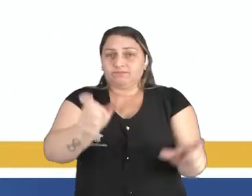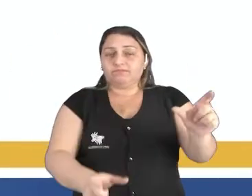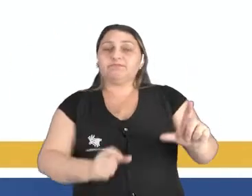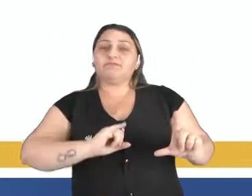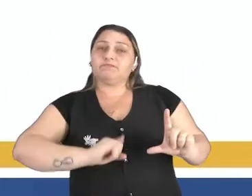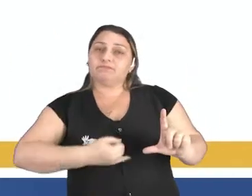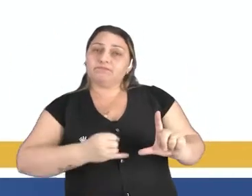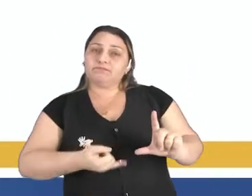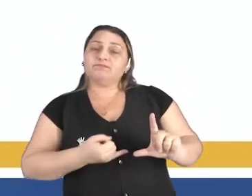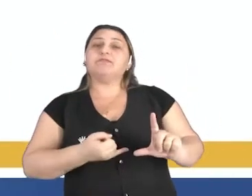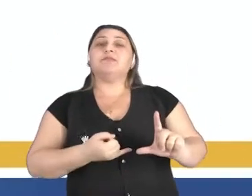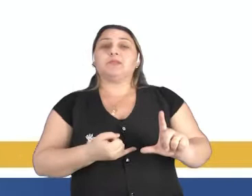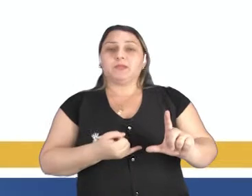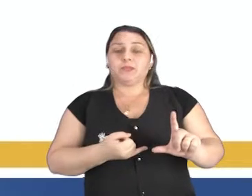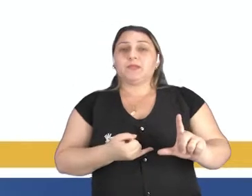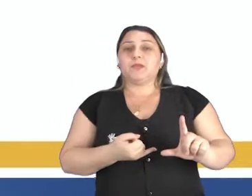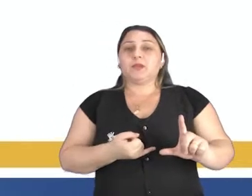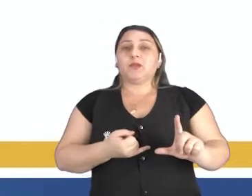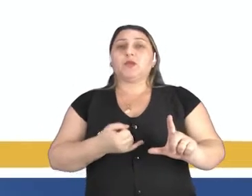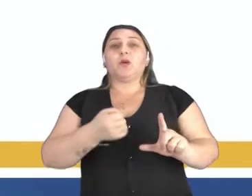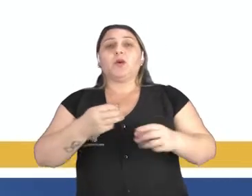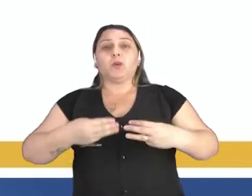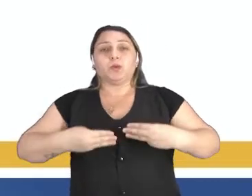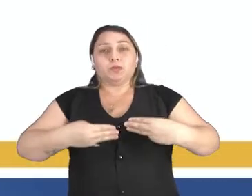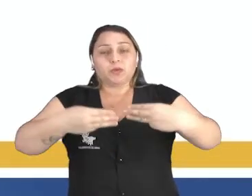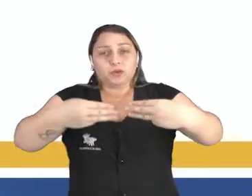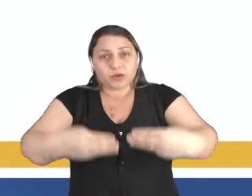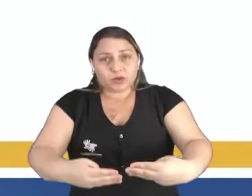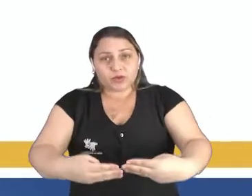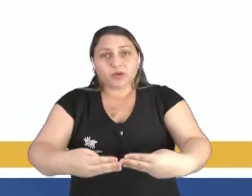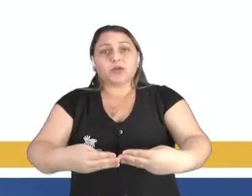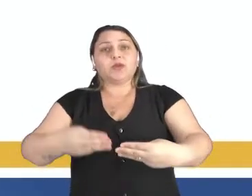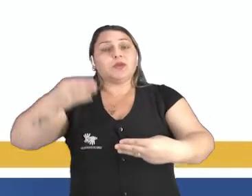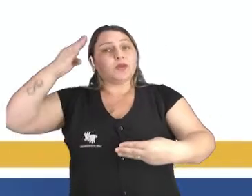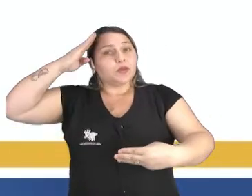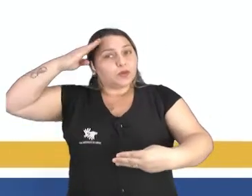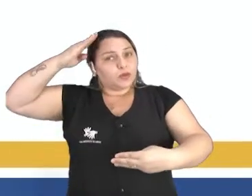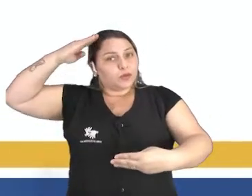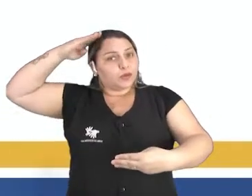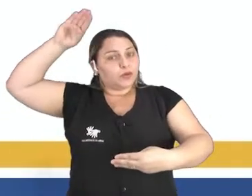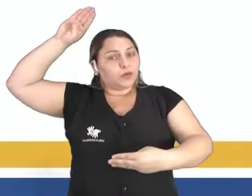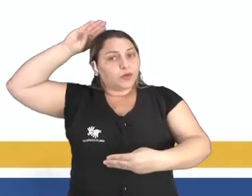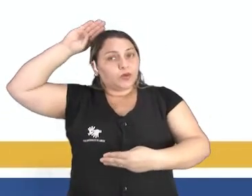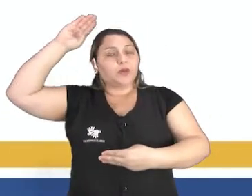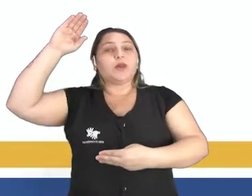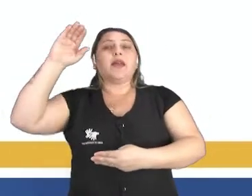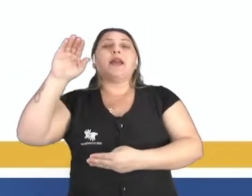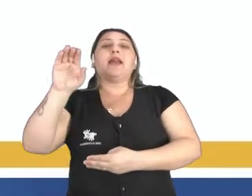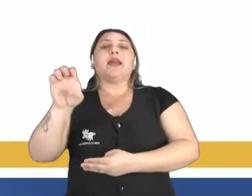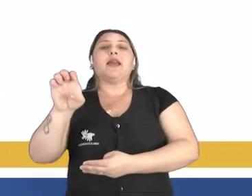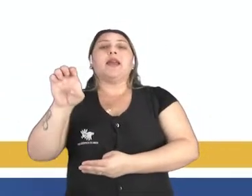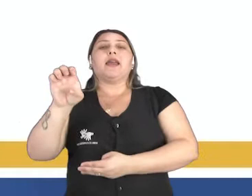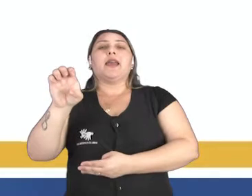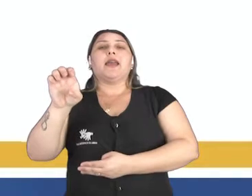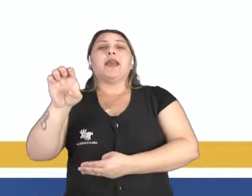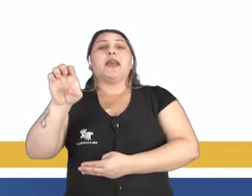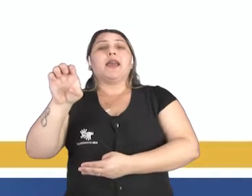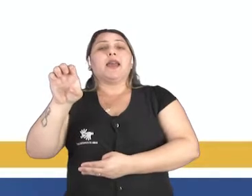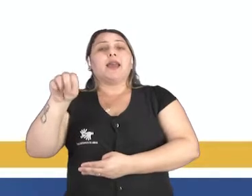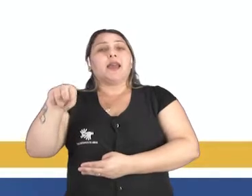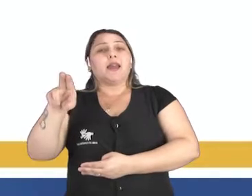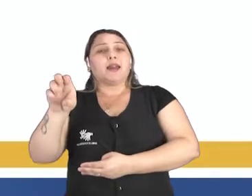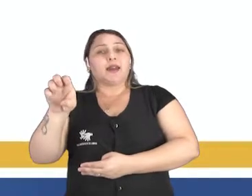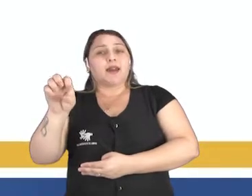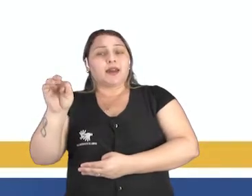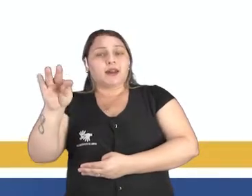Jânio Quadros, ele condecorou o ministro da Economia de Cuba, Ernesto Che Guevara, né, que a gente já viu,